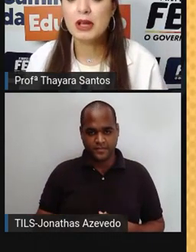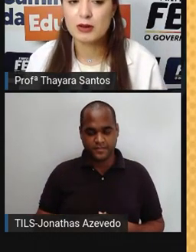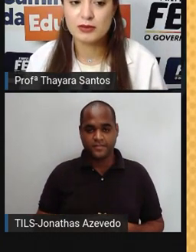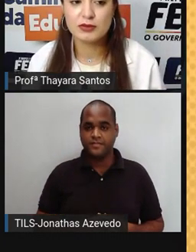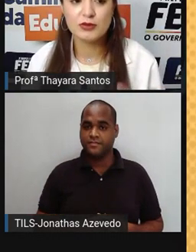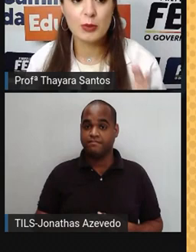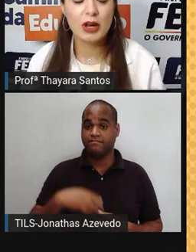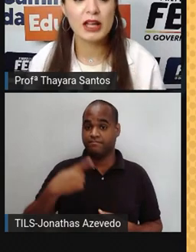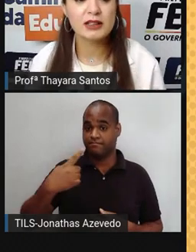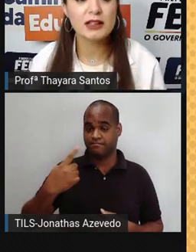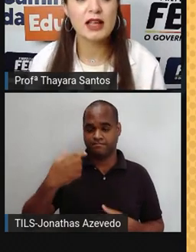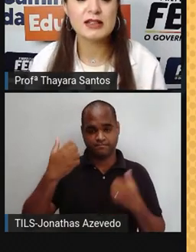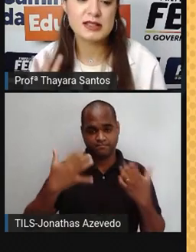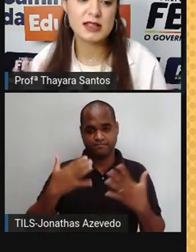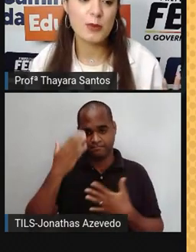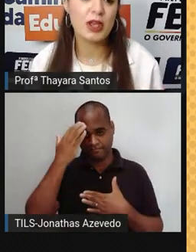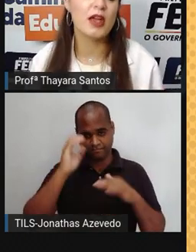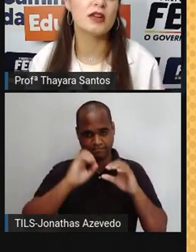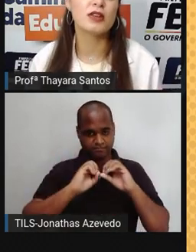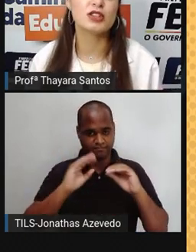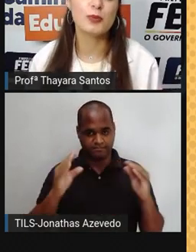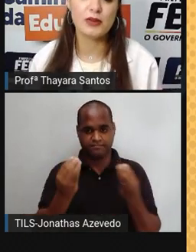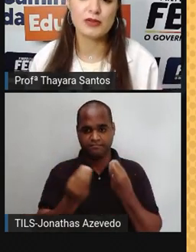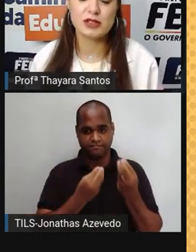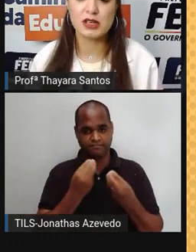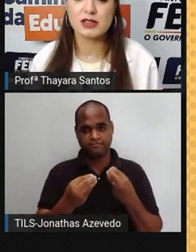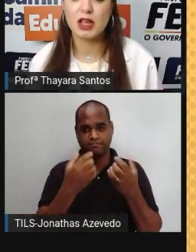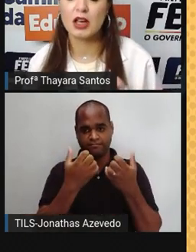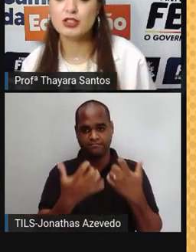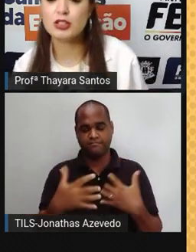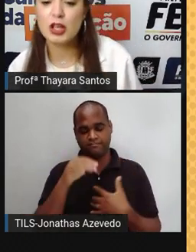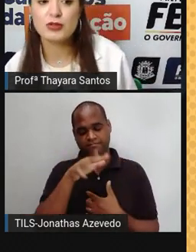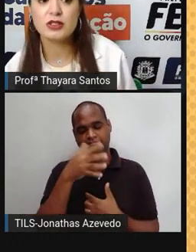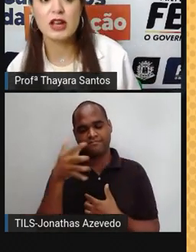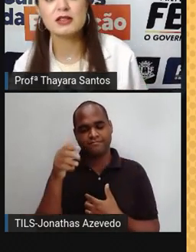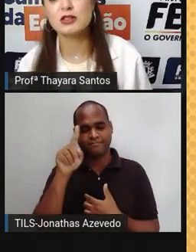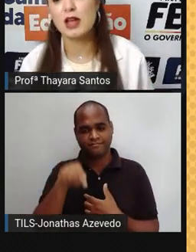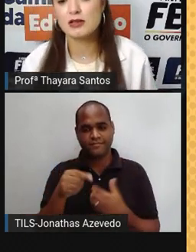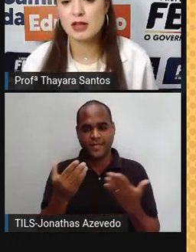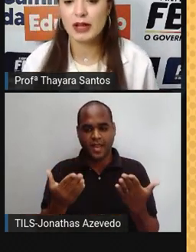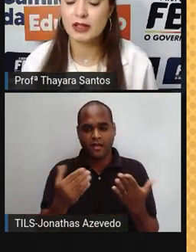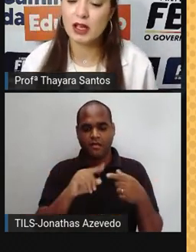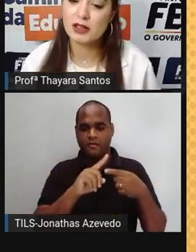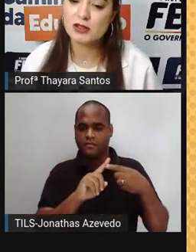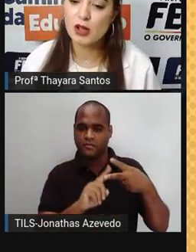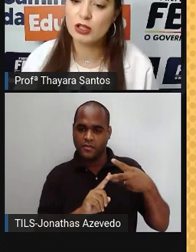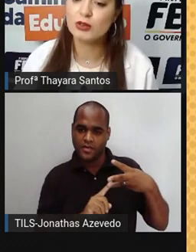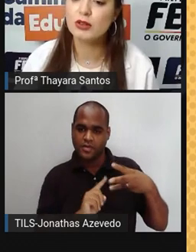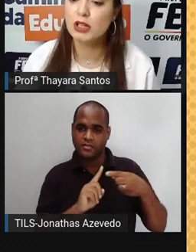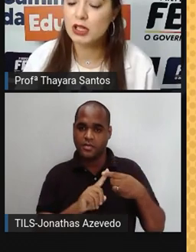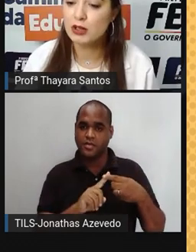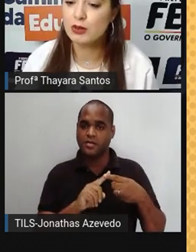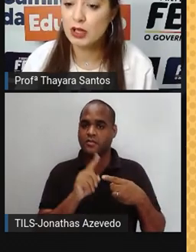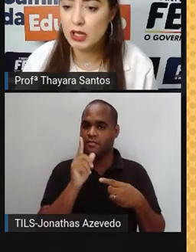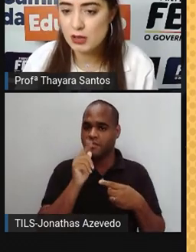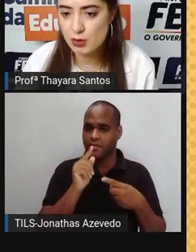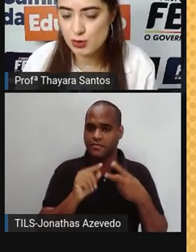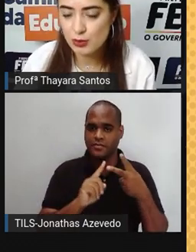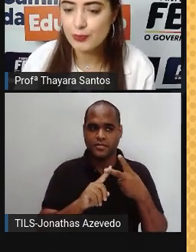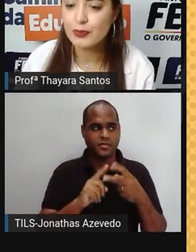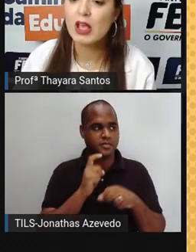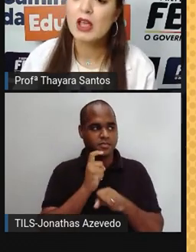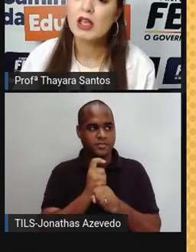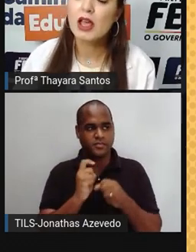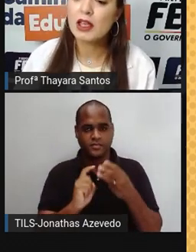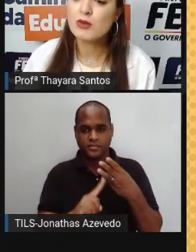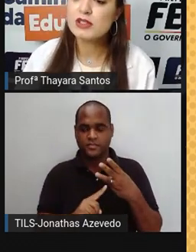o primeiro vamos lá entender esse esqueminha aí que eu deixei para vocês a gente tem os três estados da matéria sólido líquido e